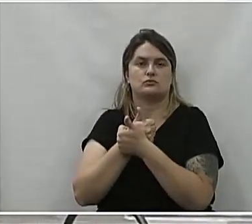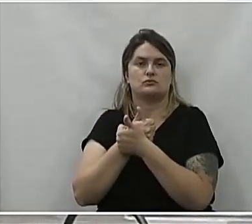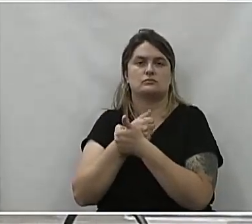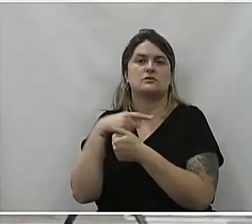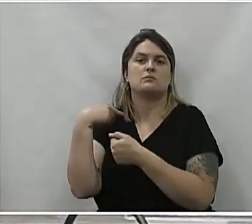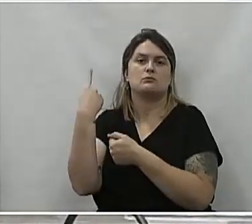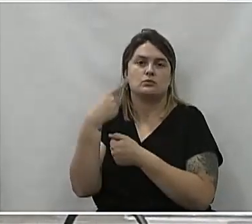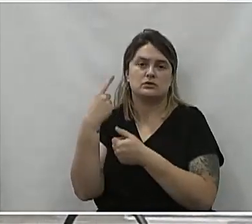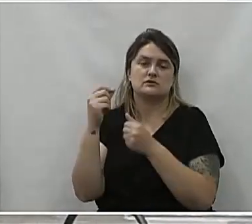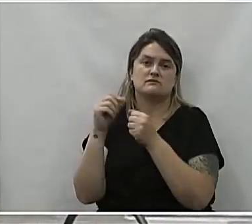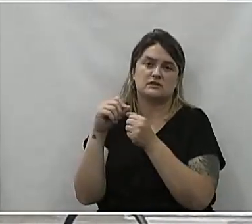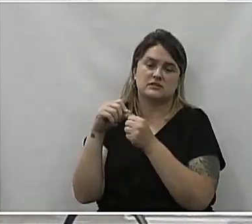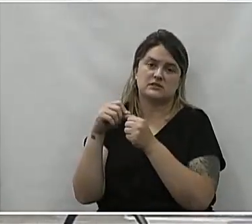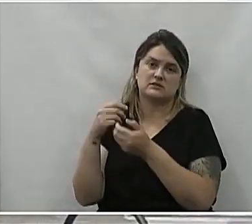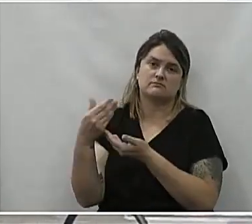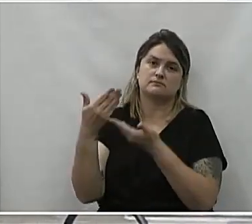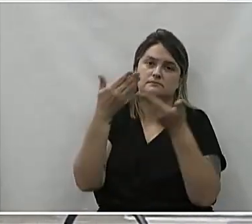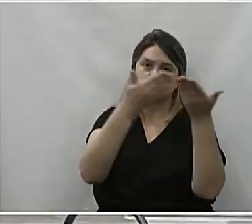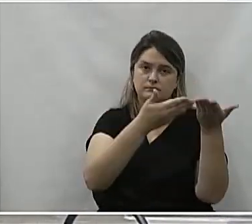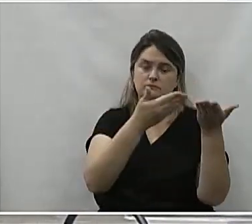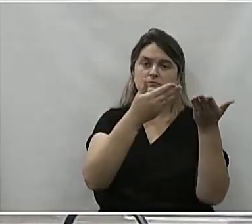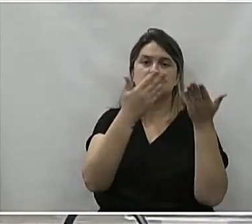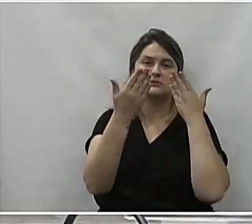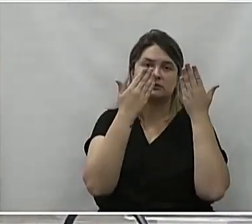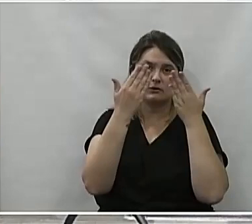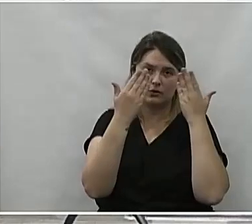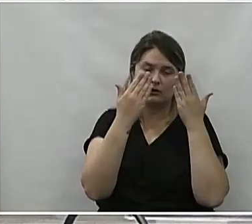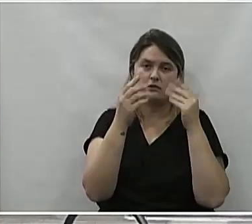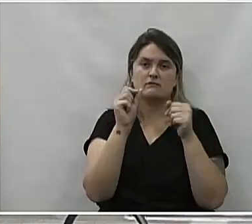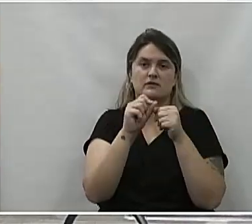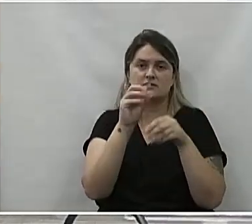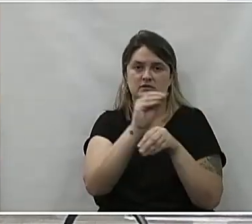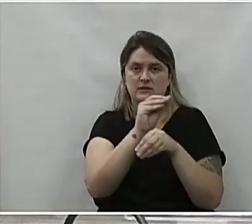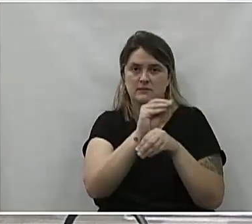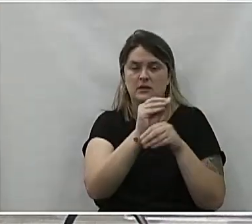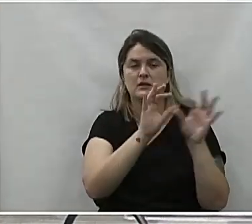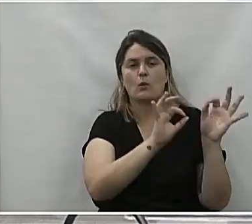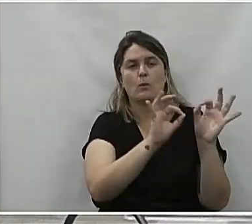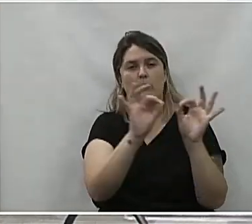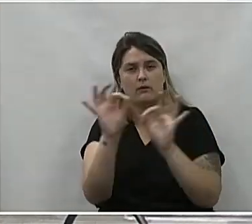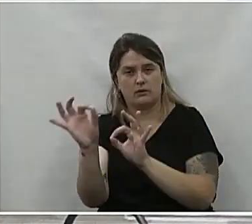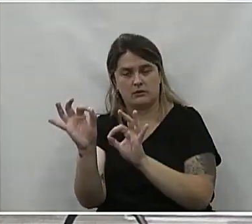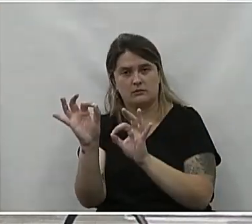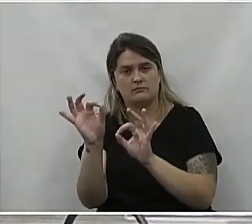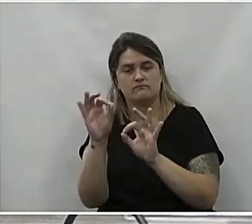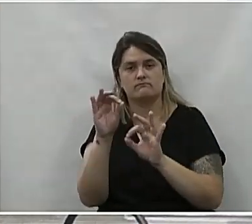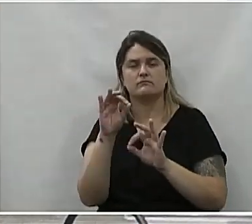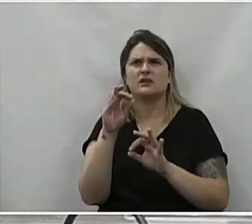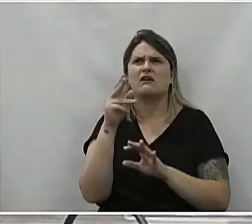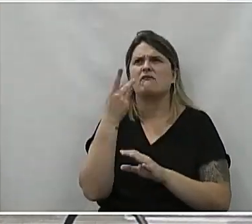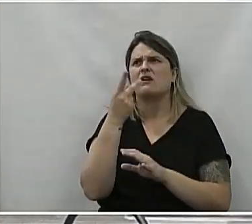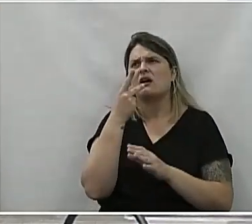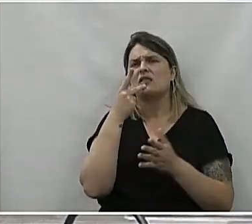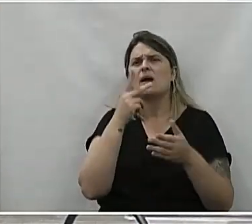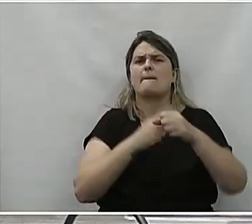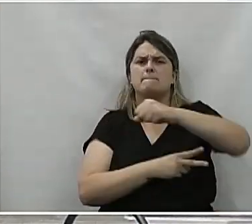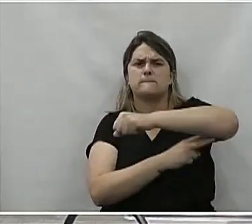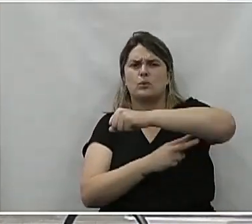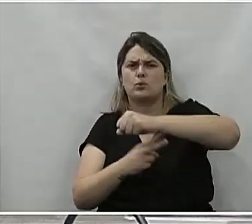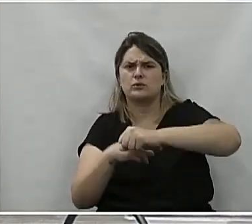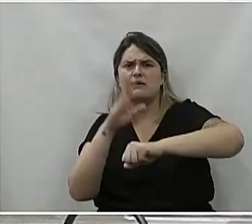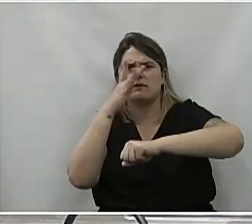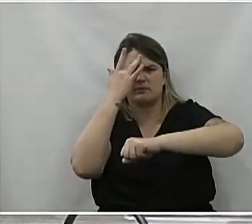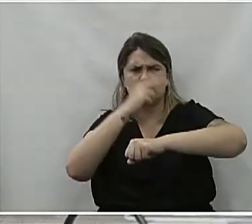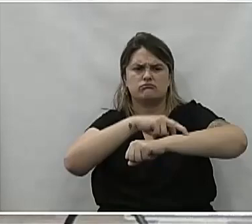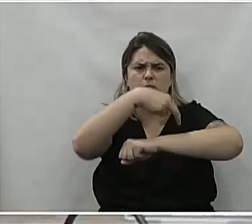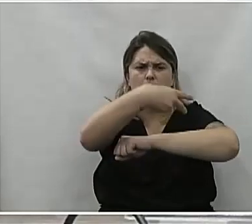sim Encaminhado A questão No psicólogo Para fazer um tratamento Um acompanhamento Muitos falaram Da questão das pontes Muitas pessoas